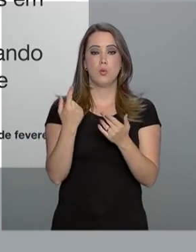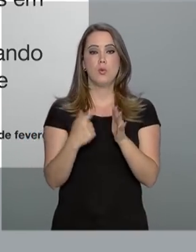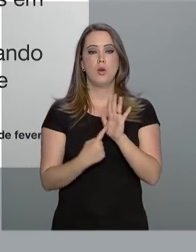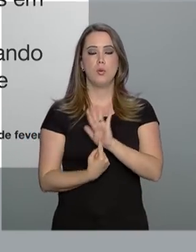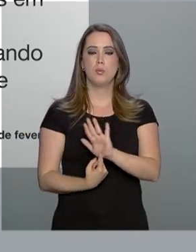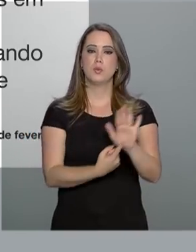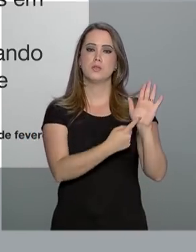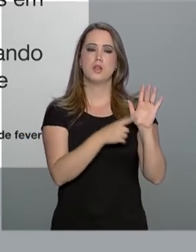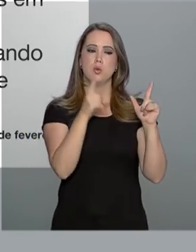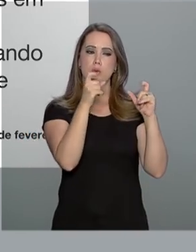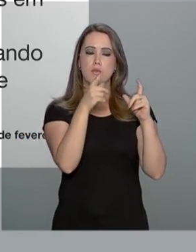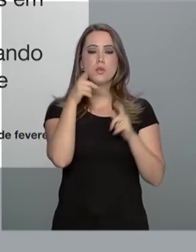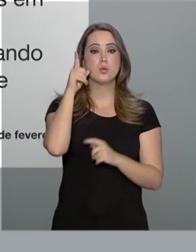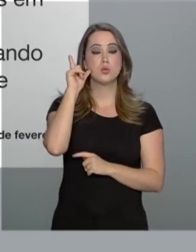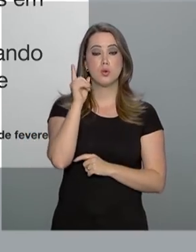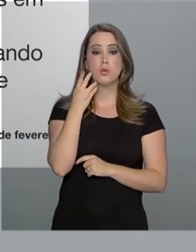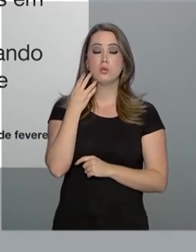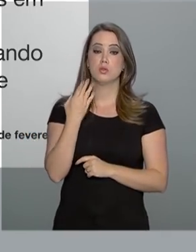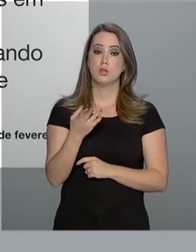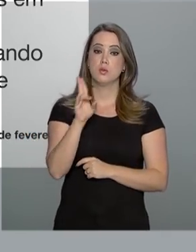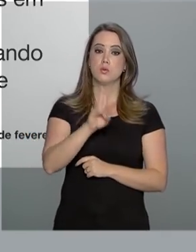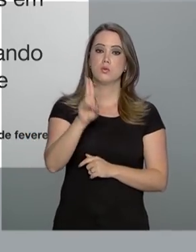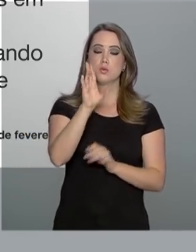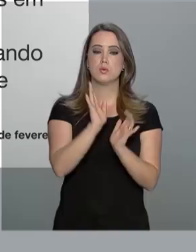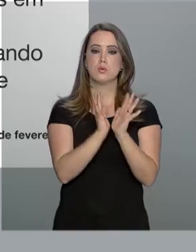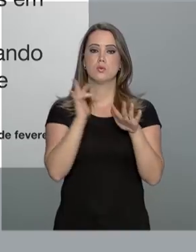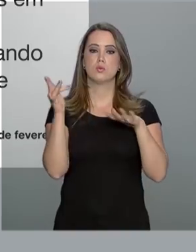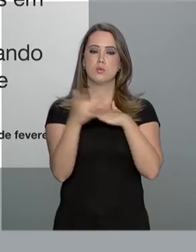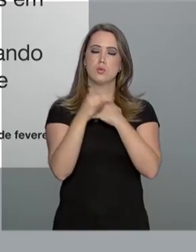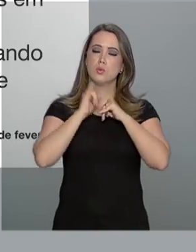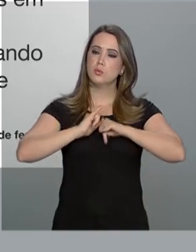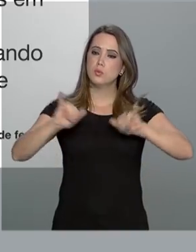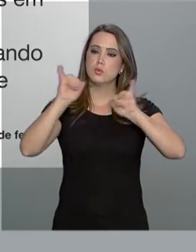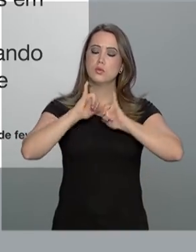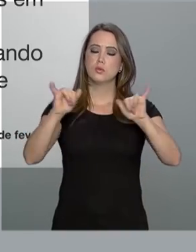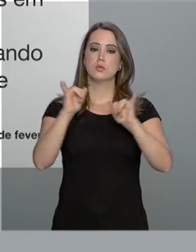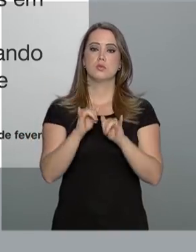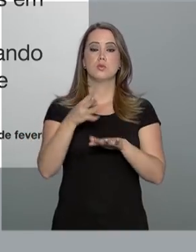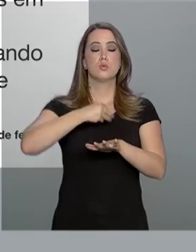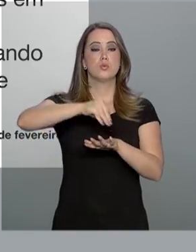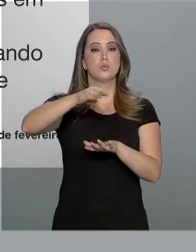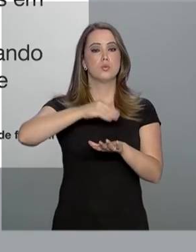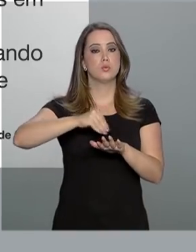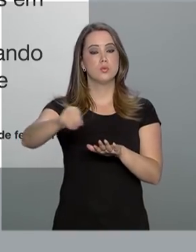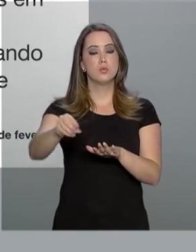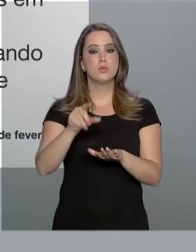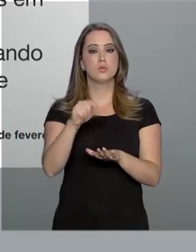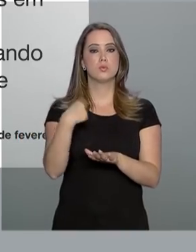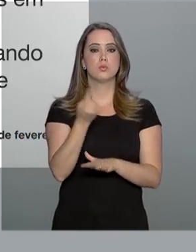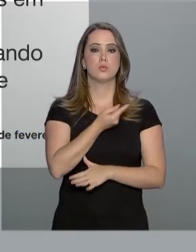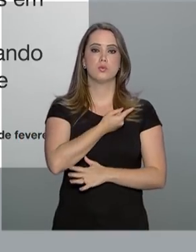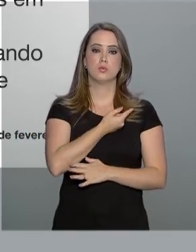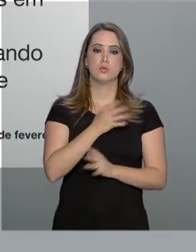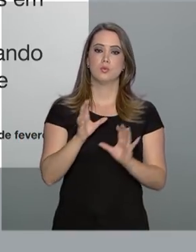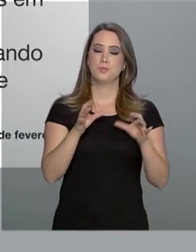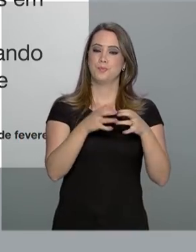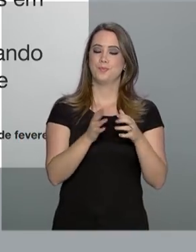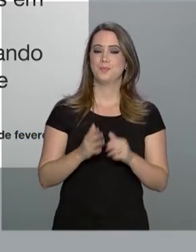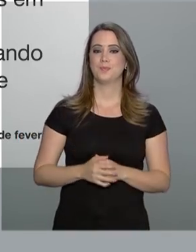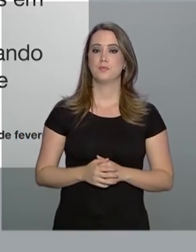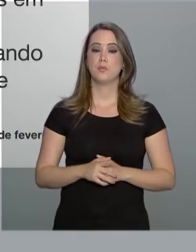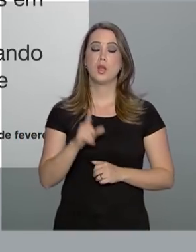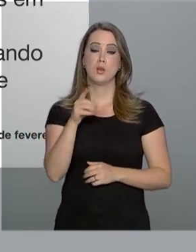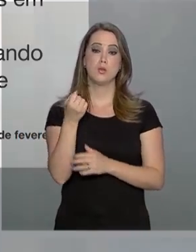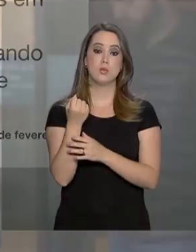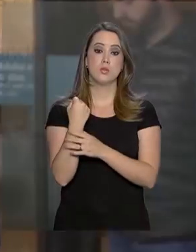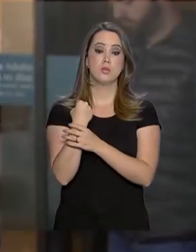uma foto ontem e utilizando as redes sociais como divulgação de informações de nosso time esses